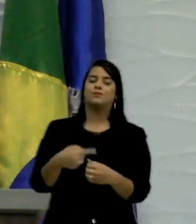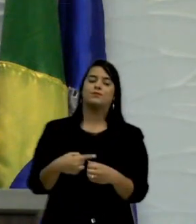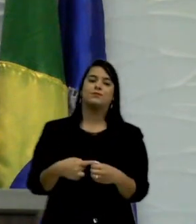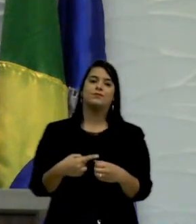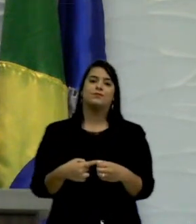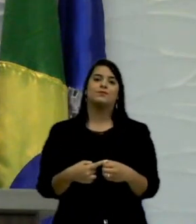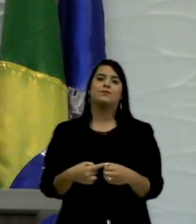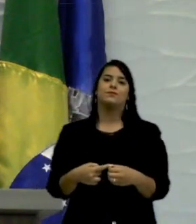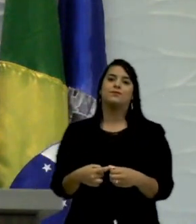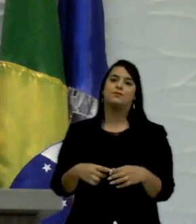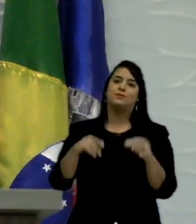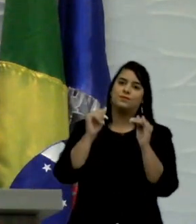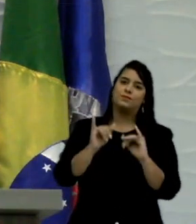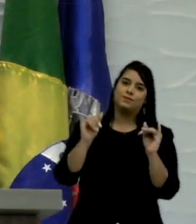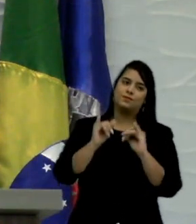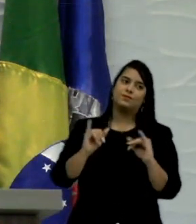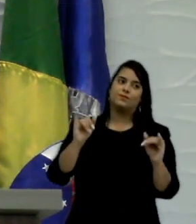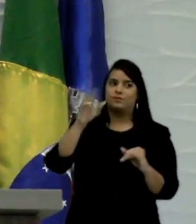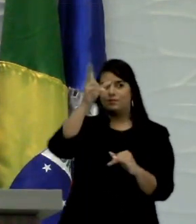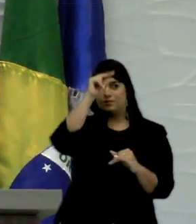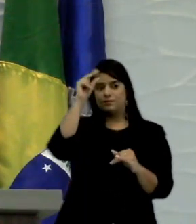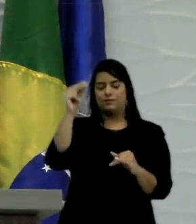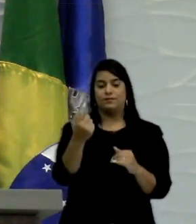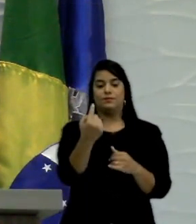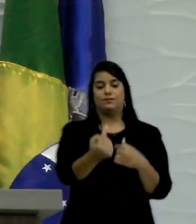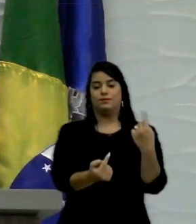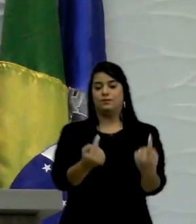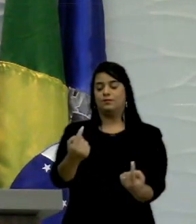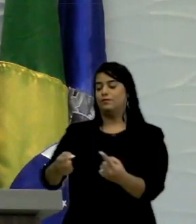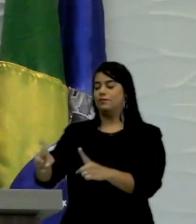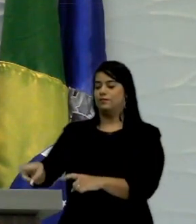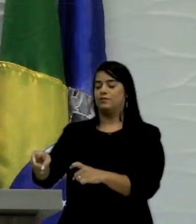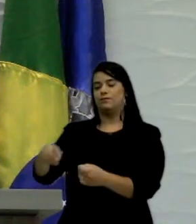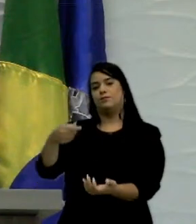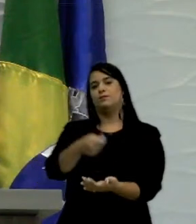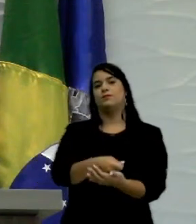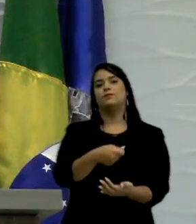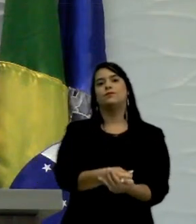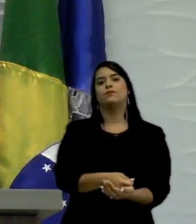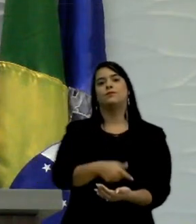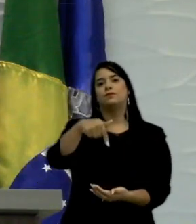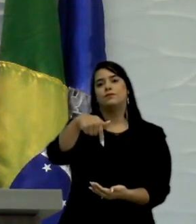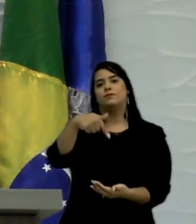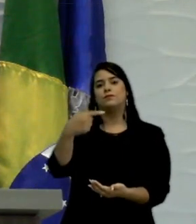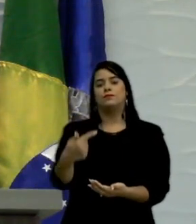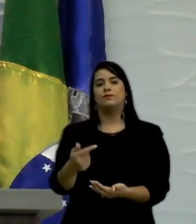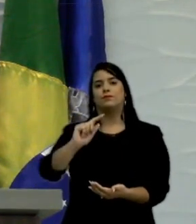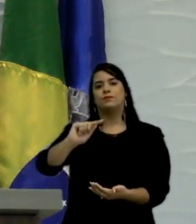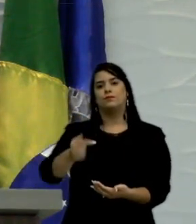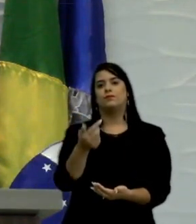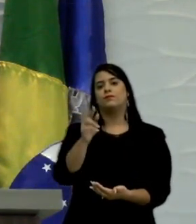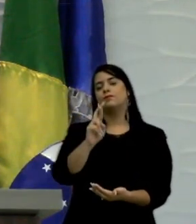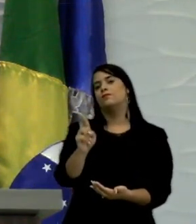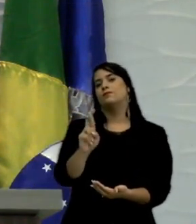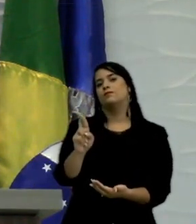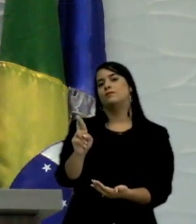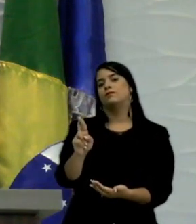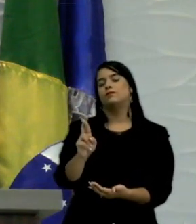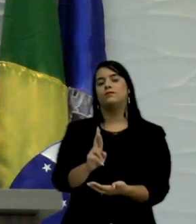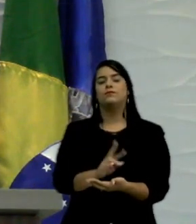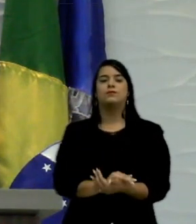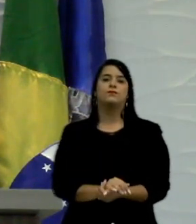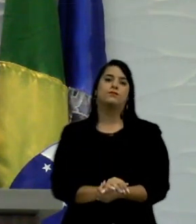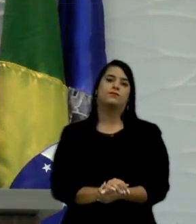costuma dizer, a prefeitura, por cada agricultor desse, pagou o equivalente a R$ 72,00 para poder